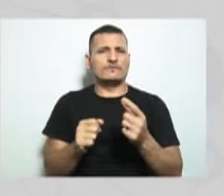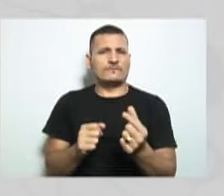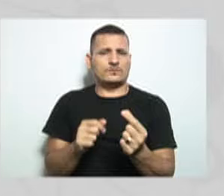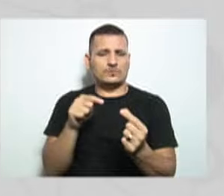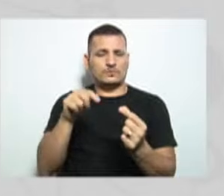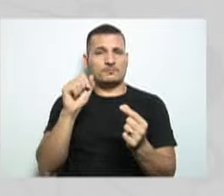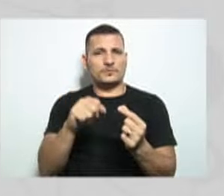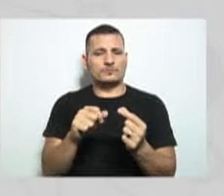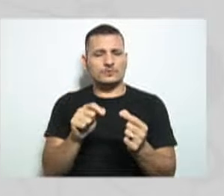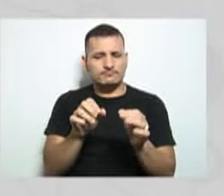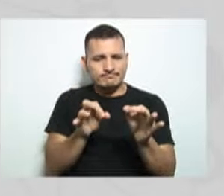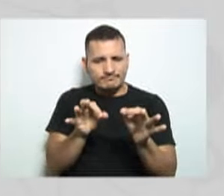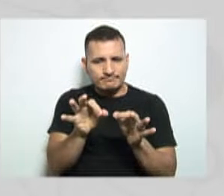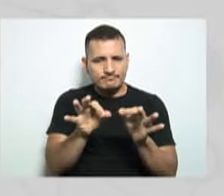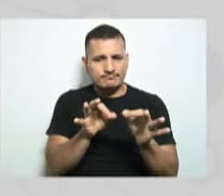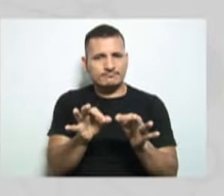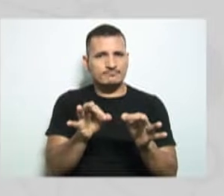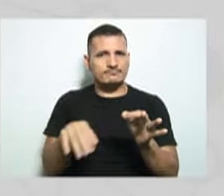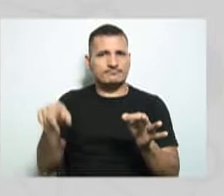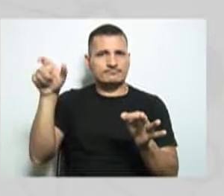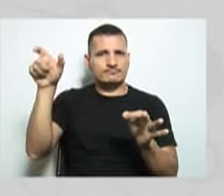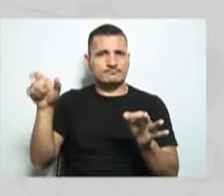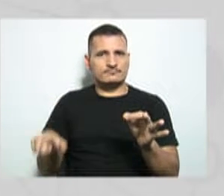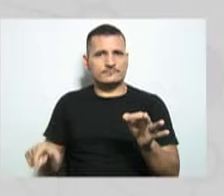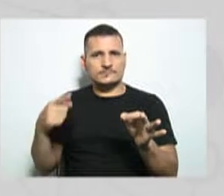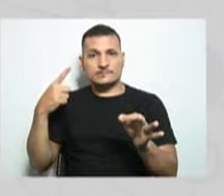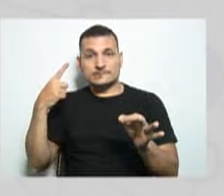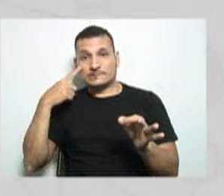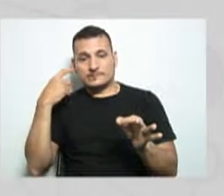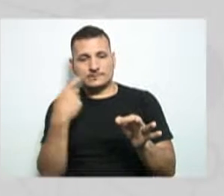às necessidades e ao interesse